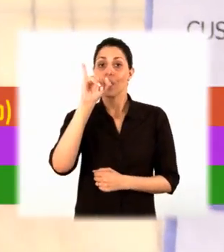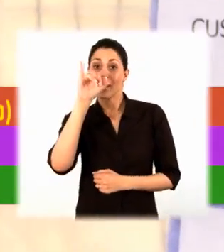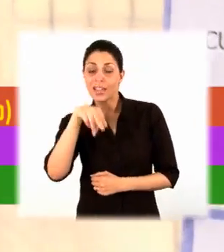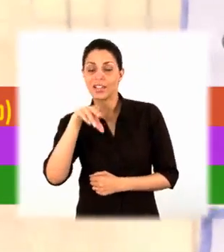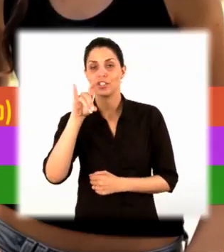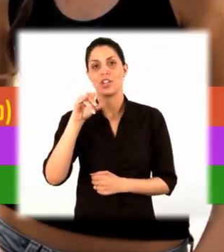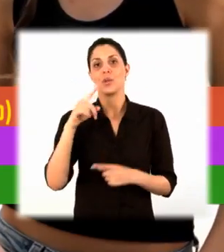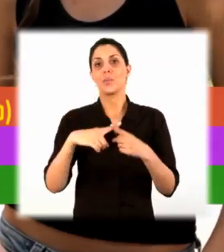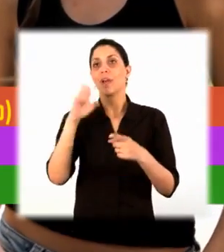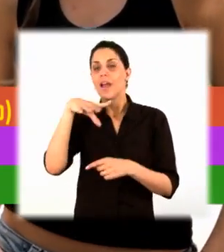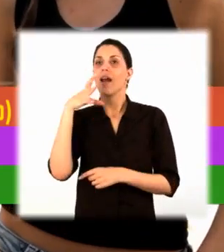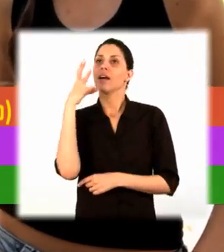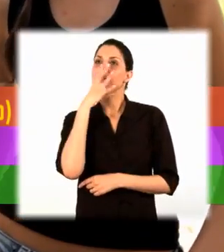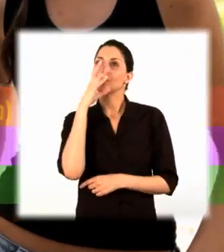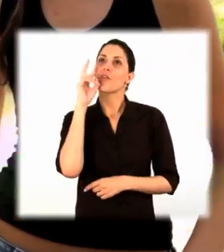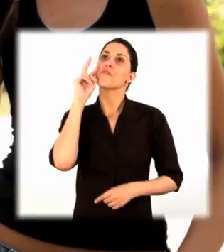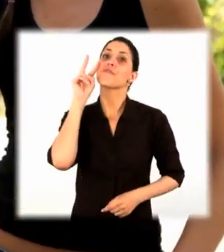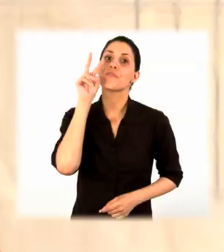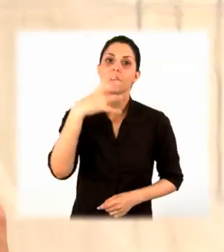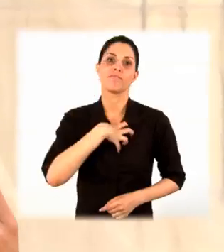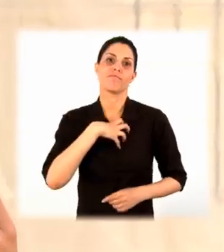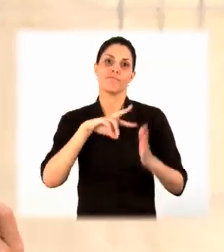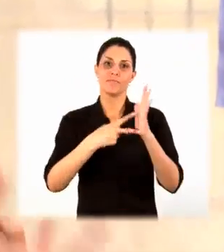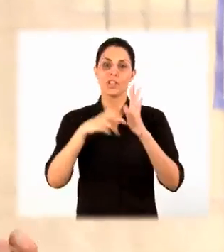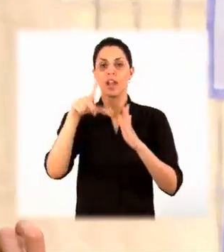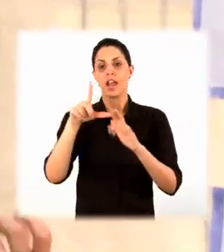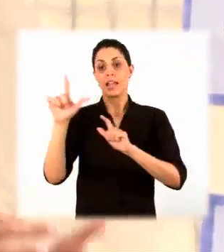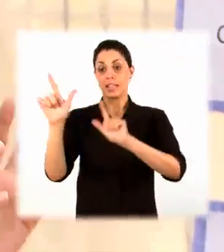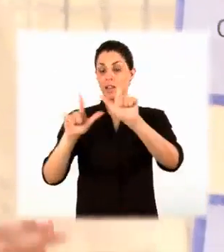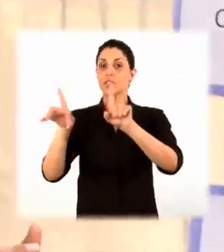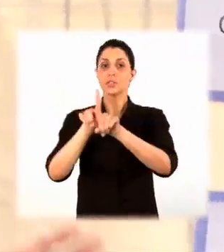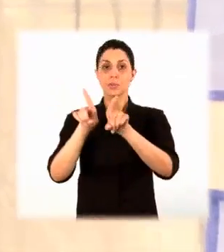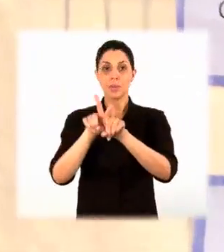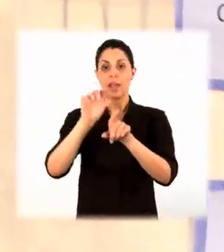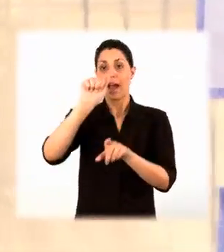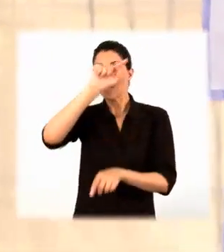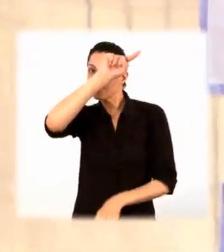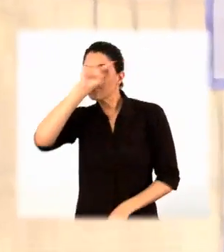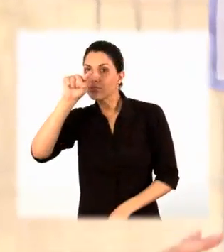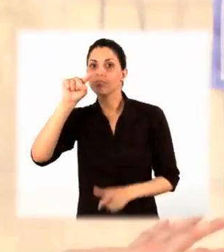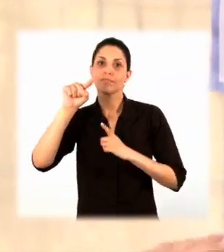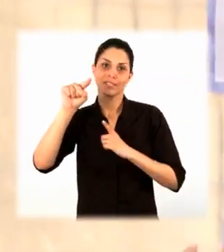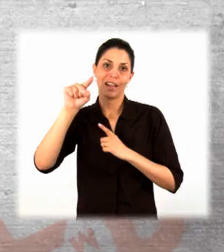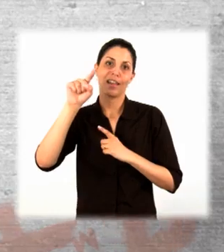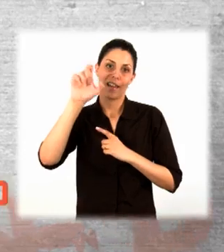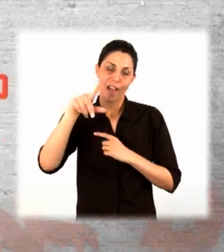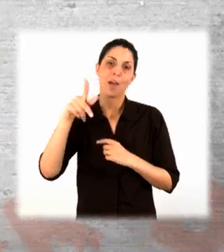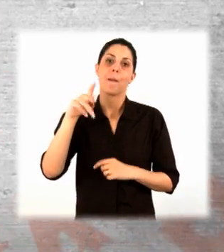né? De assistir a um filme, à televisão, a